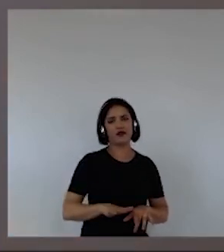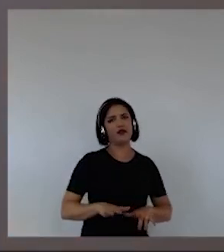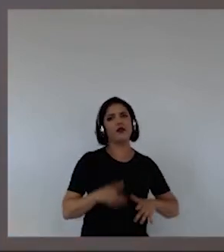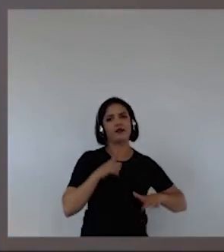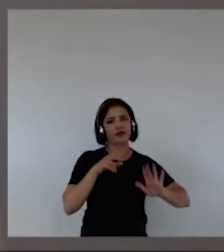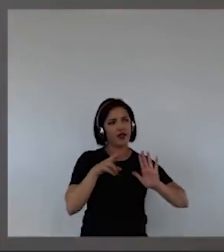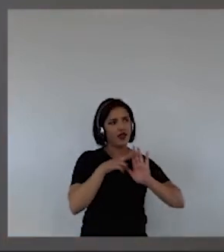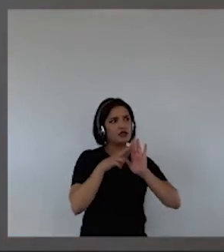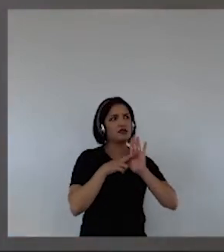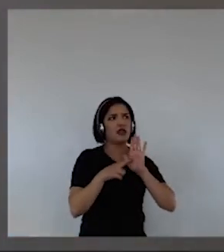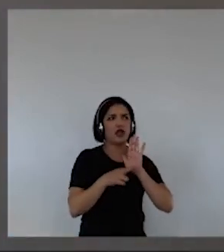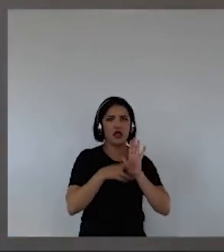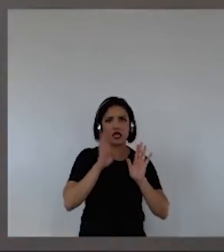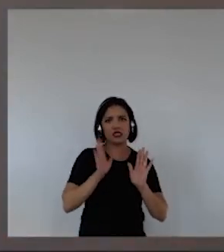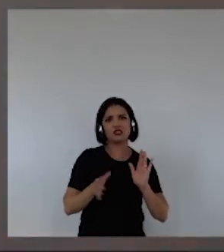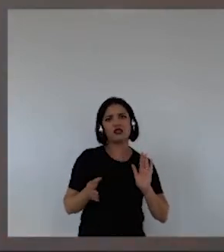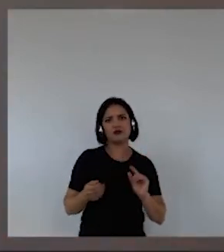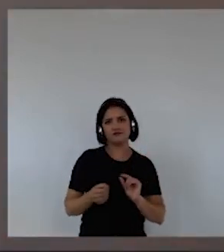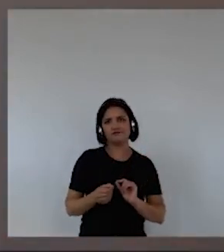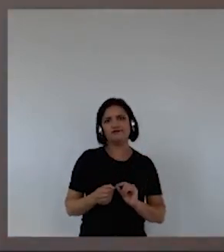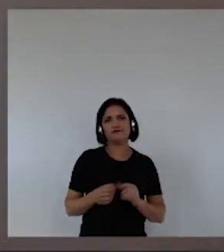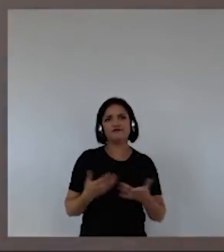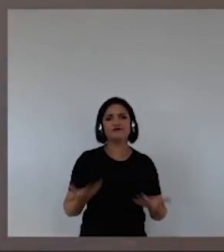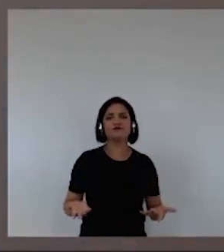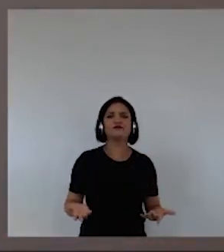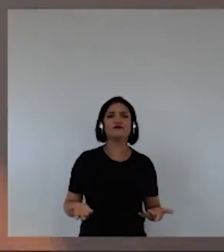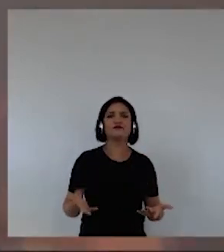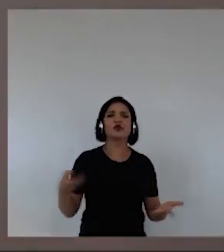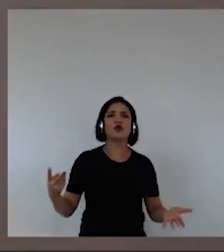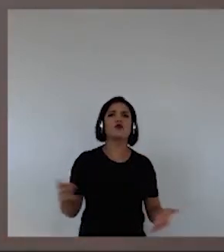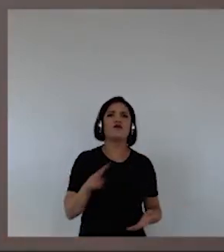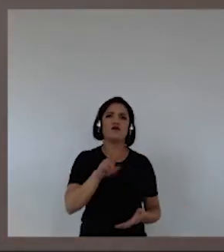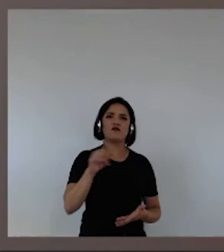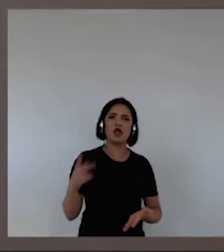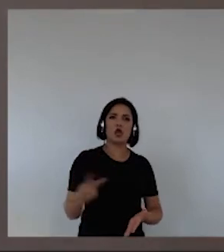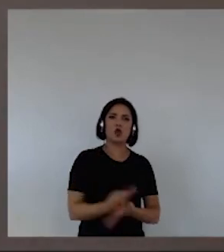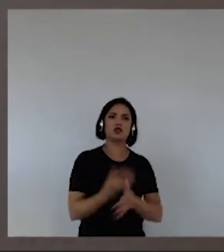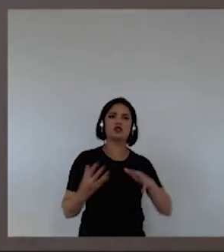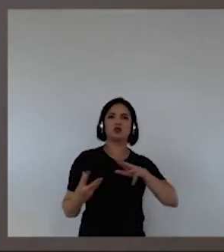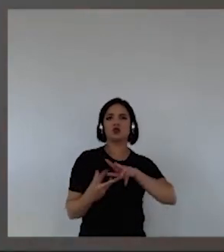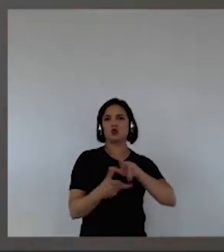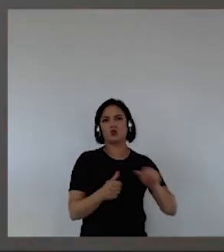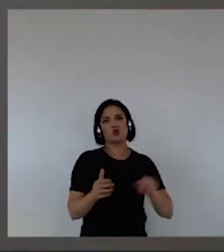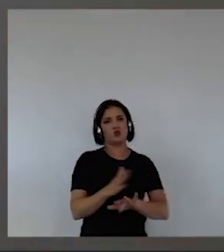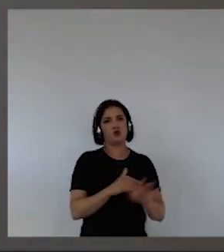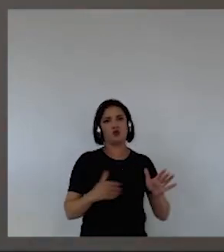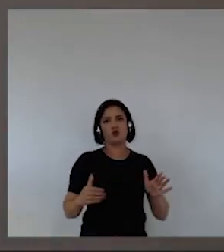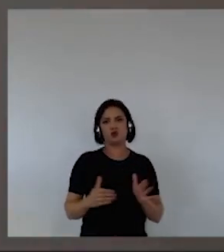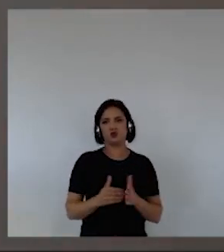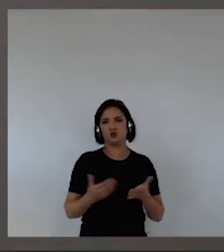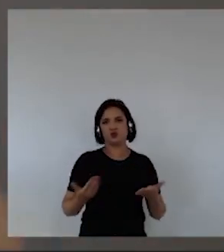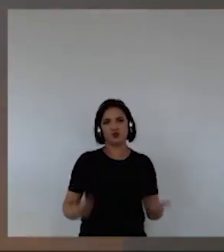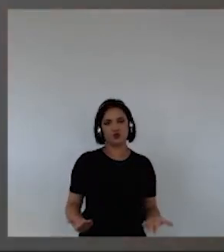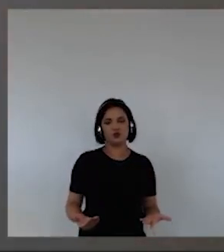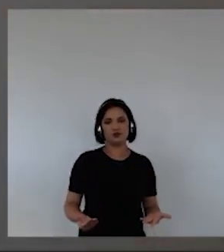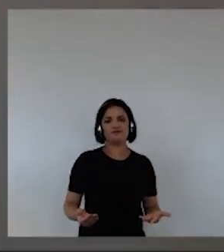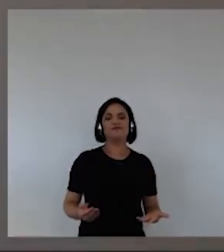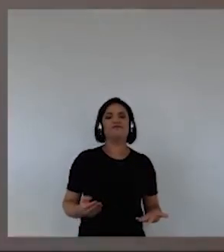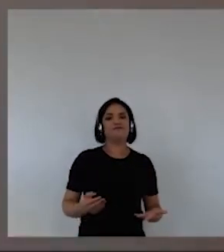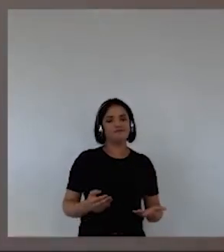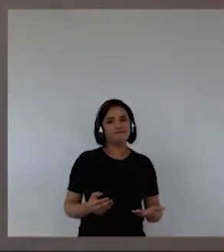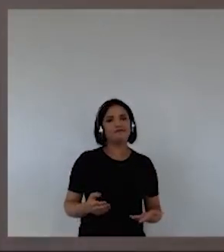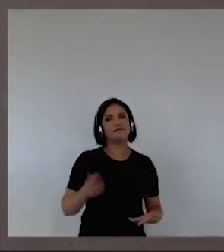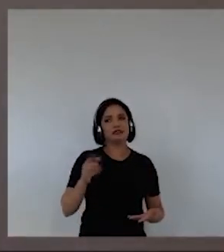regras sugeridas para a arbitragem, eu diria que isso acontecerá no mundo inteiro. né? Isso vai ser um fenômeno